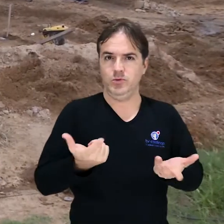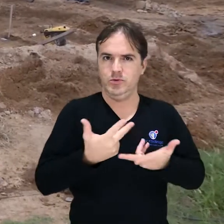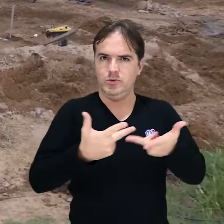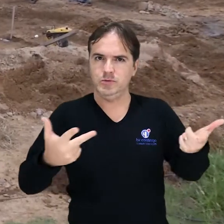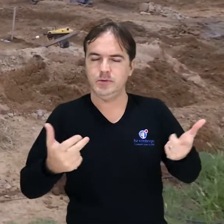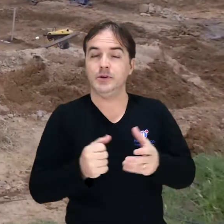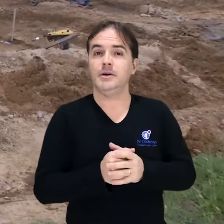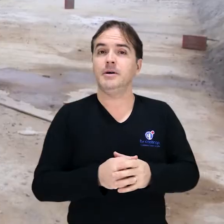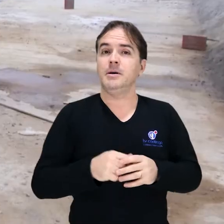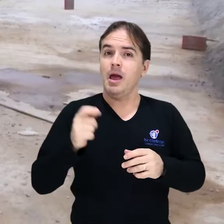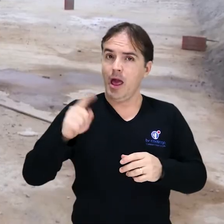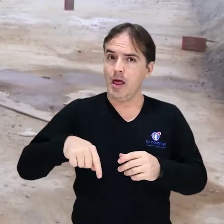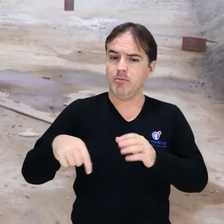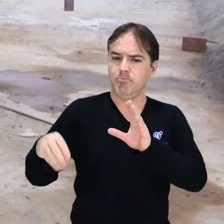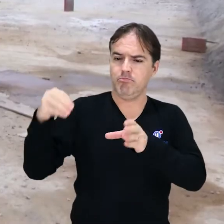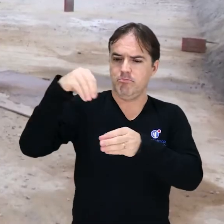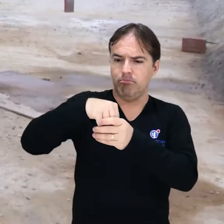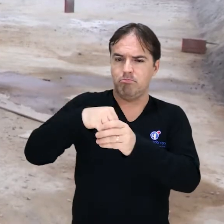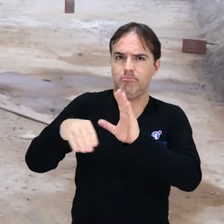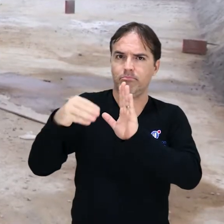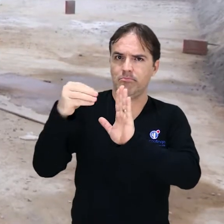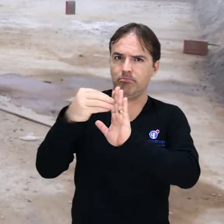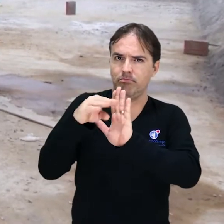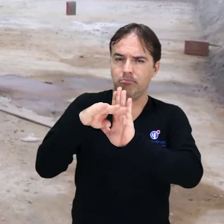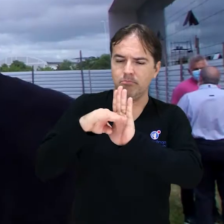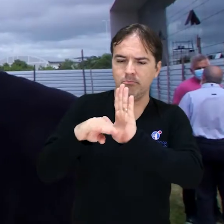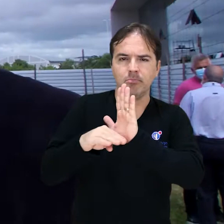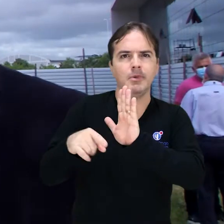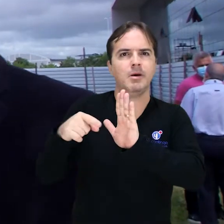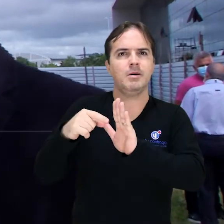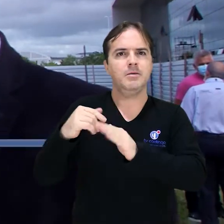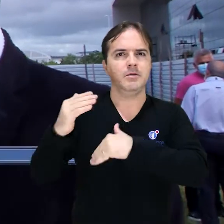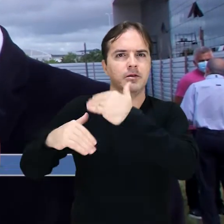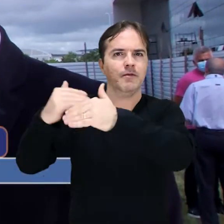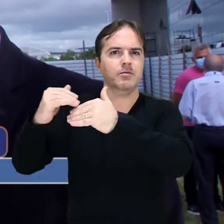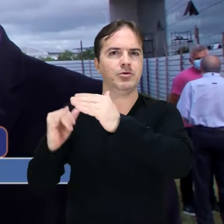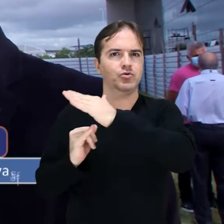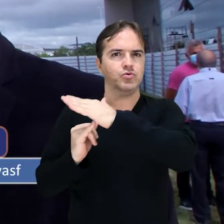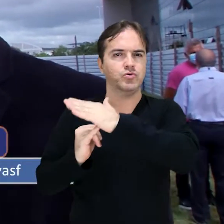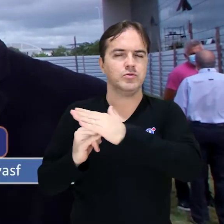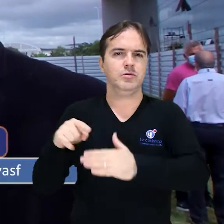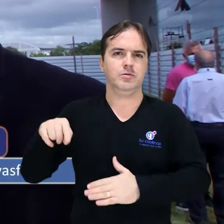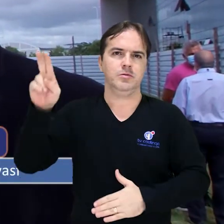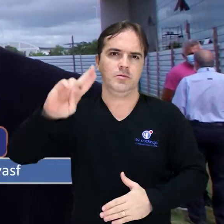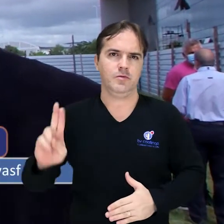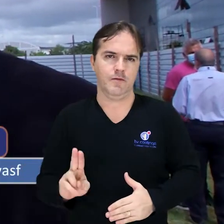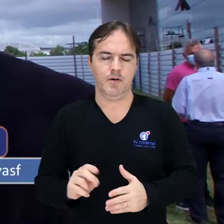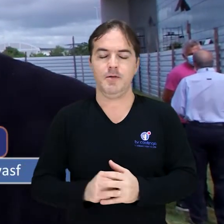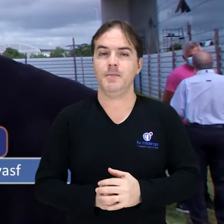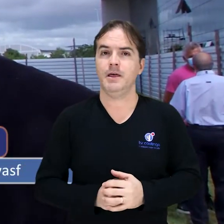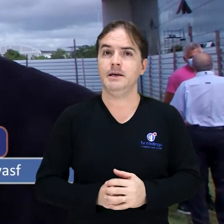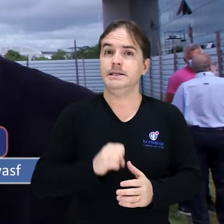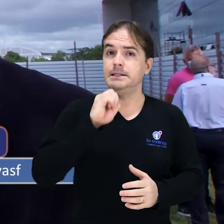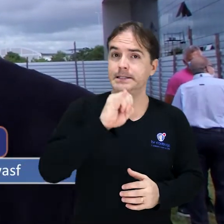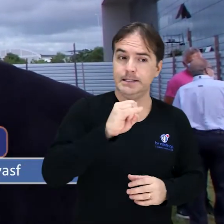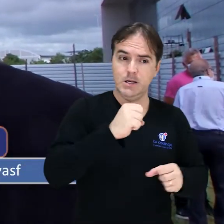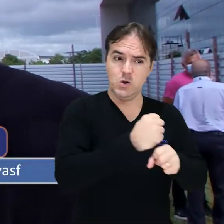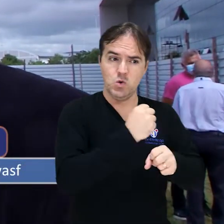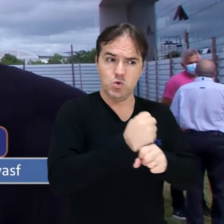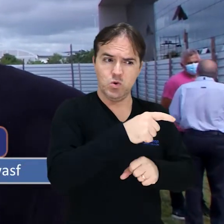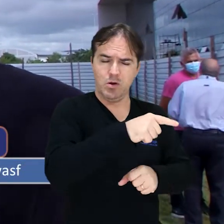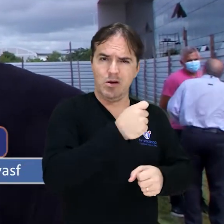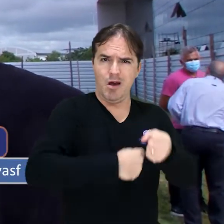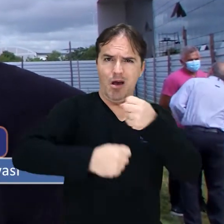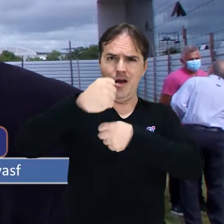no Plano de Desenvolvimento Institucional da Universidade. É importante porque, se esse espelho tivesse sido concluído